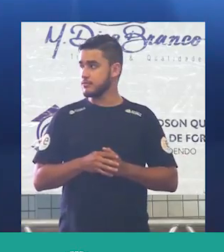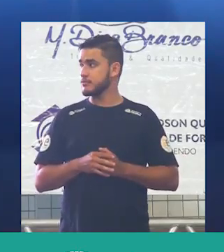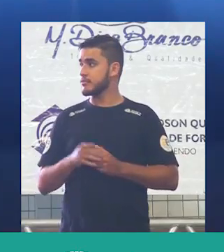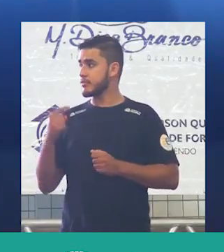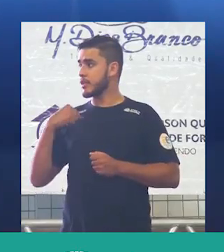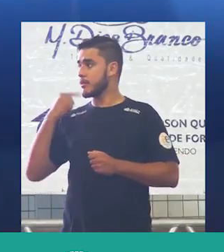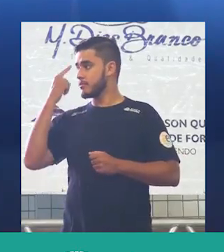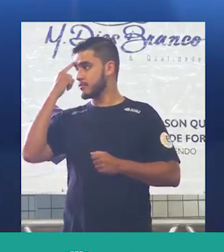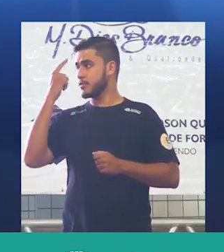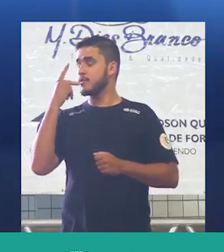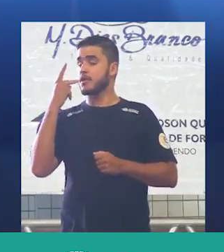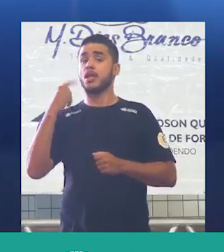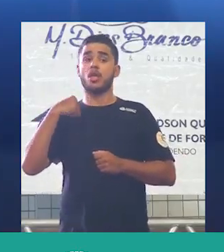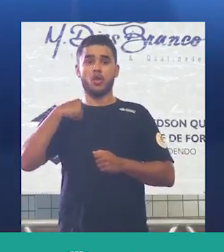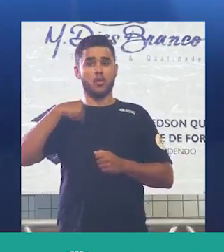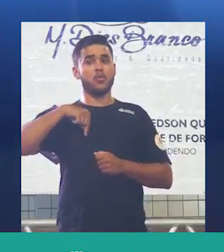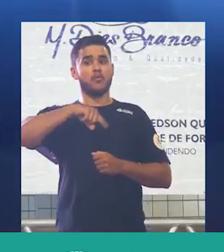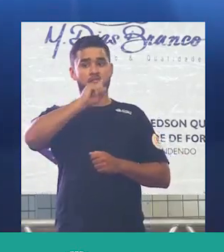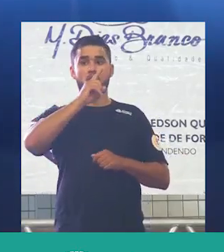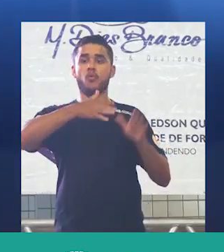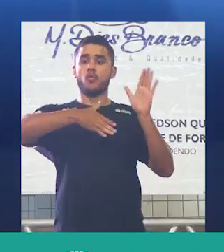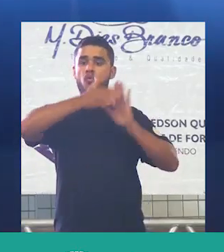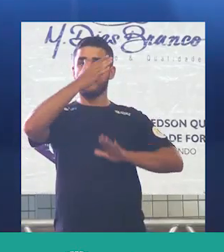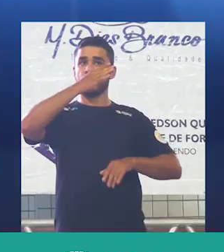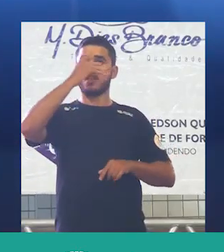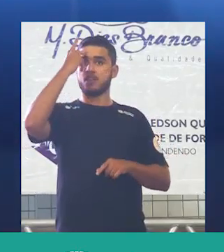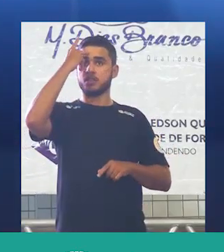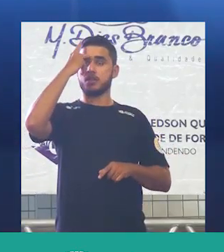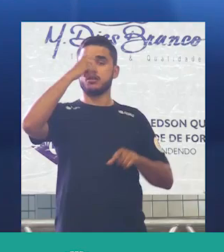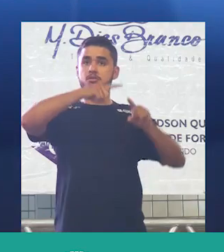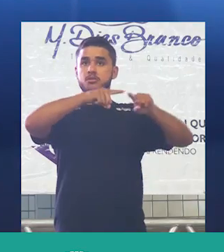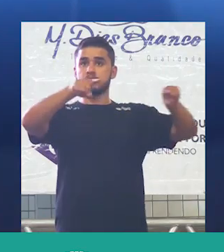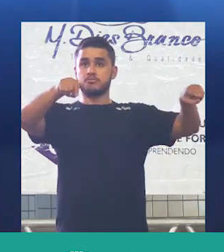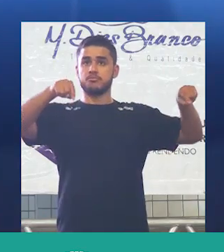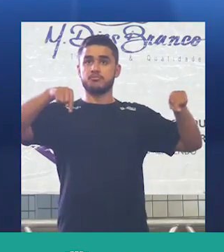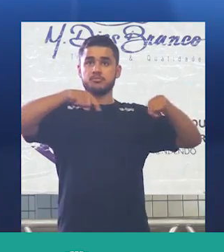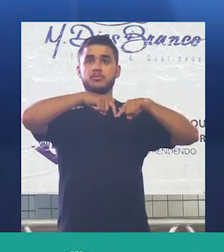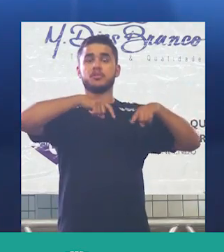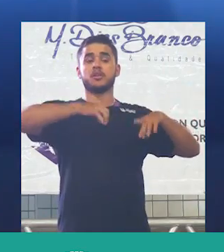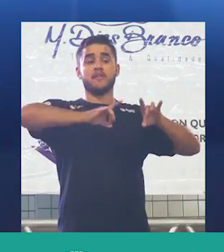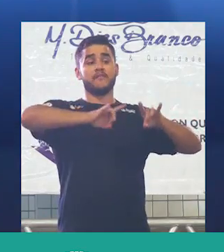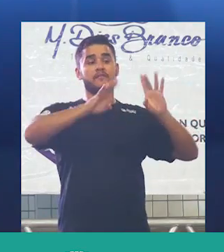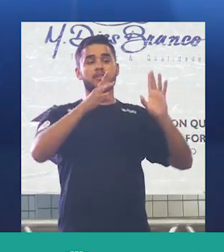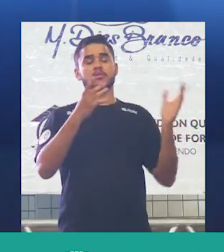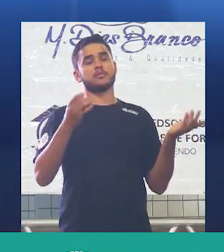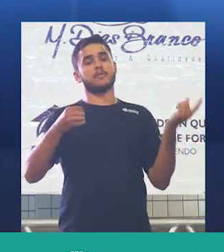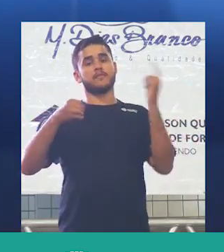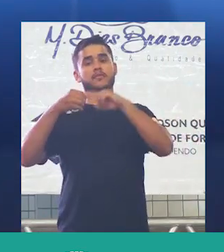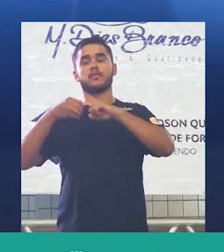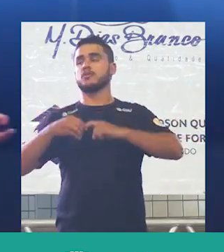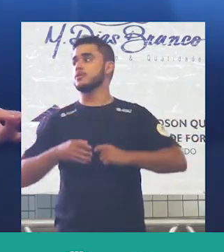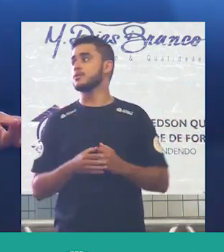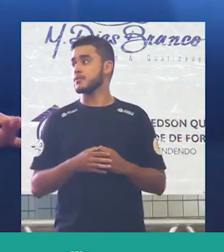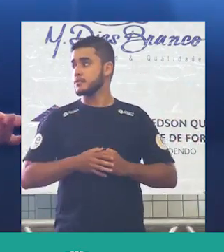fazer, ó. Eu vou para o oeste paulista, recebo a terra de graça, vendo a terra e vou me embora de